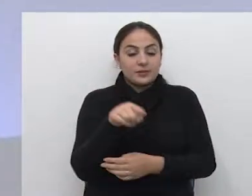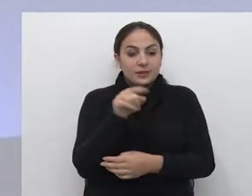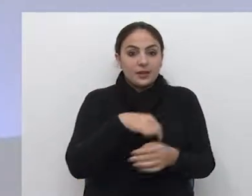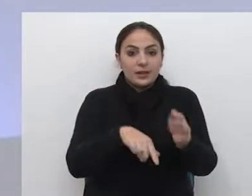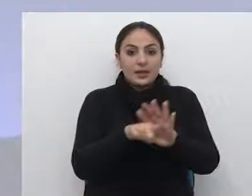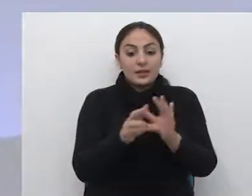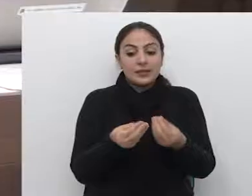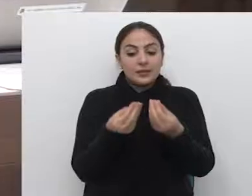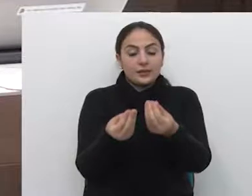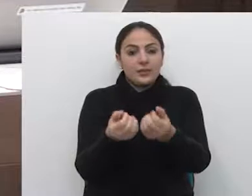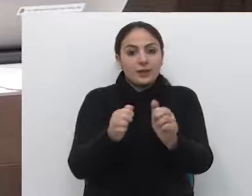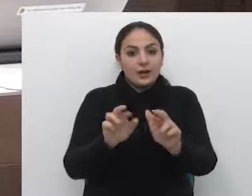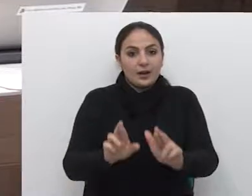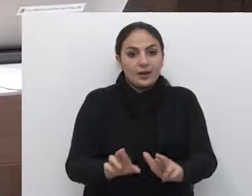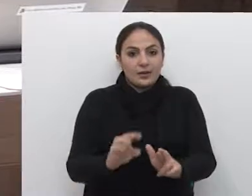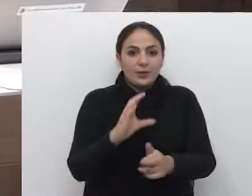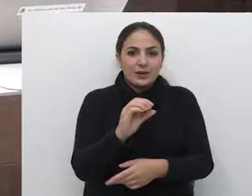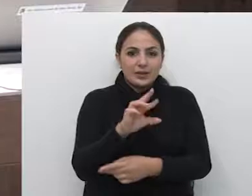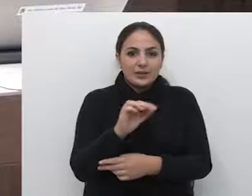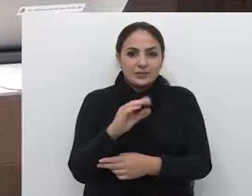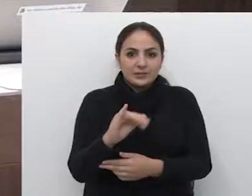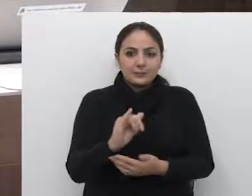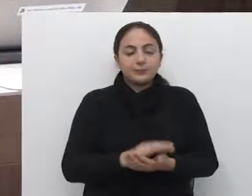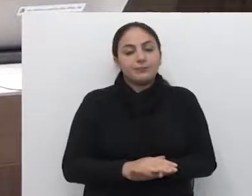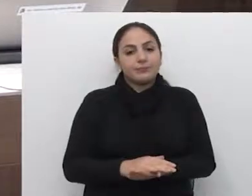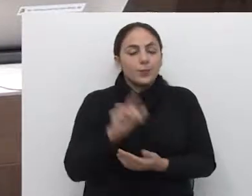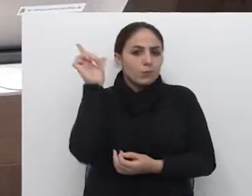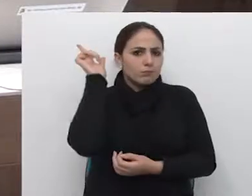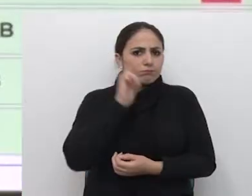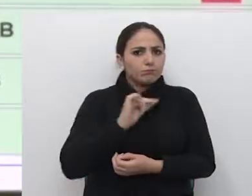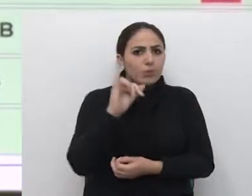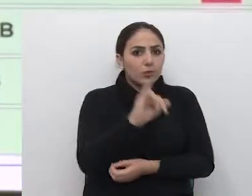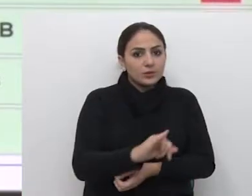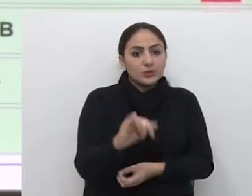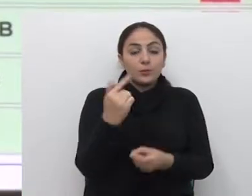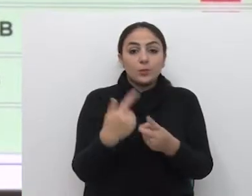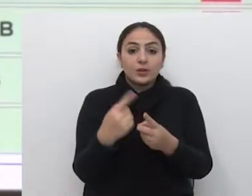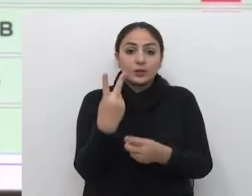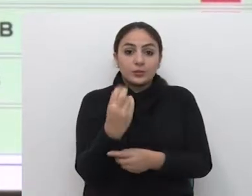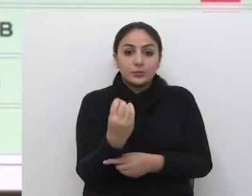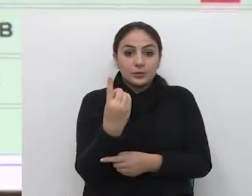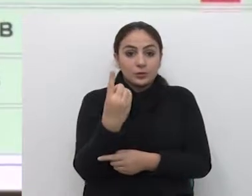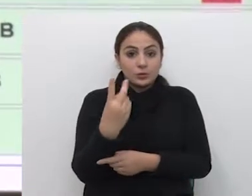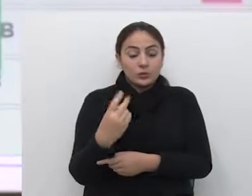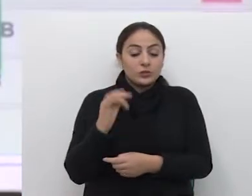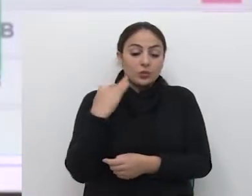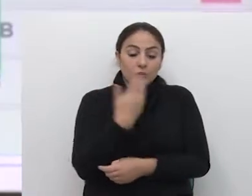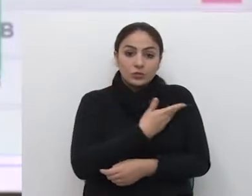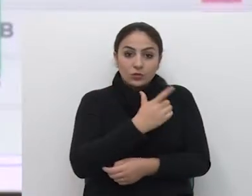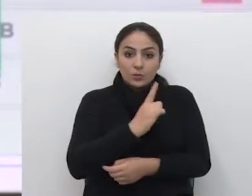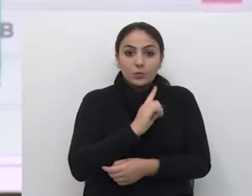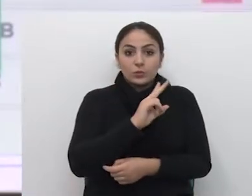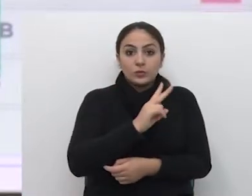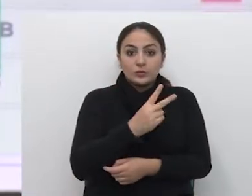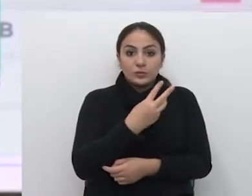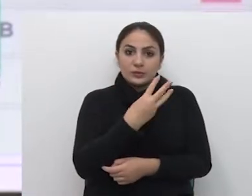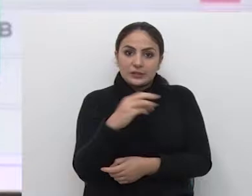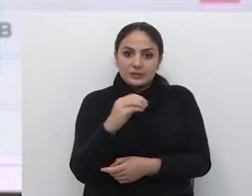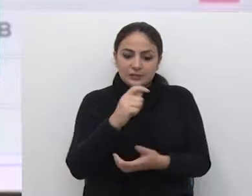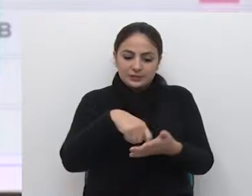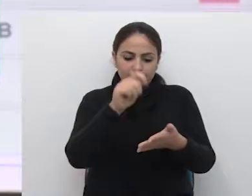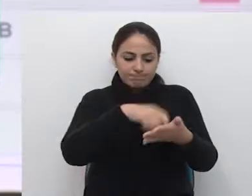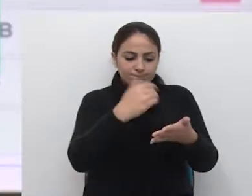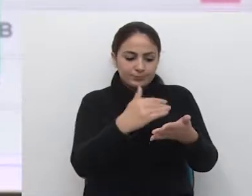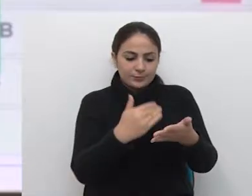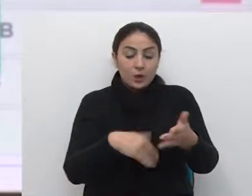área ao Cresci. Uma vitória importante porque em 2012 nós tivemos 2.300 assinaturas contrárias à concessão desta área